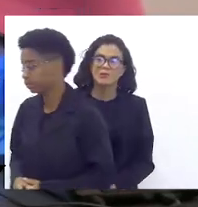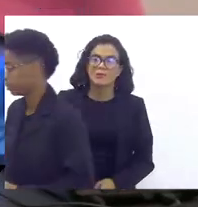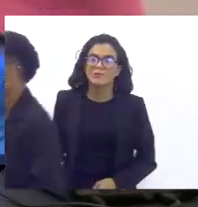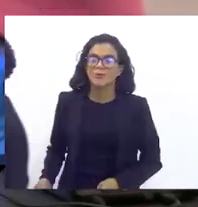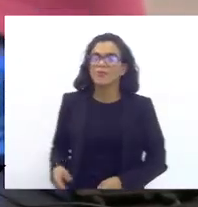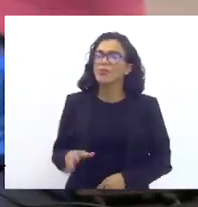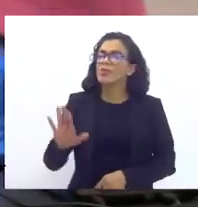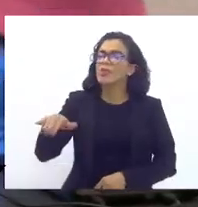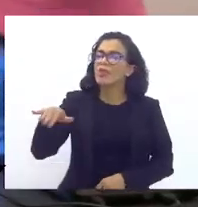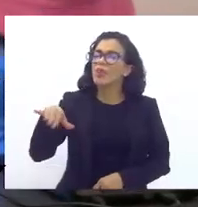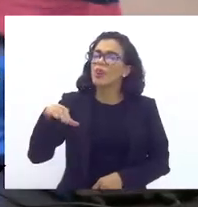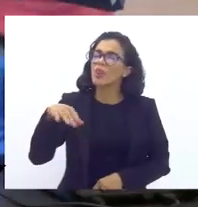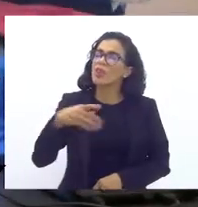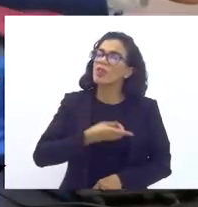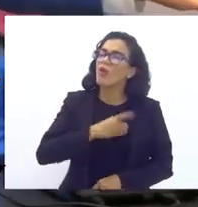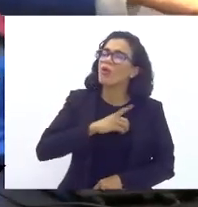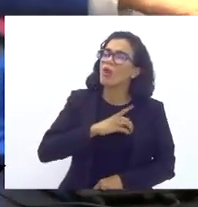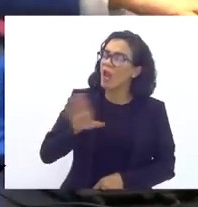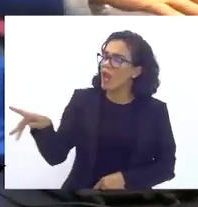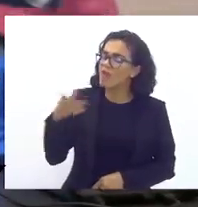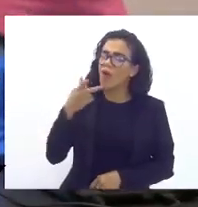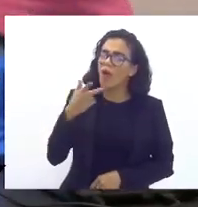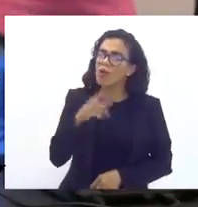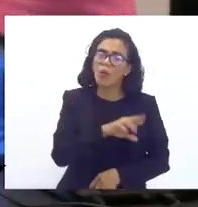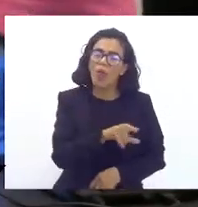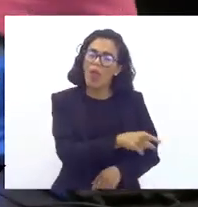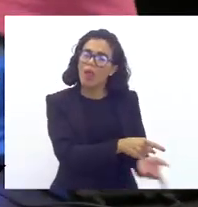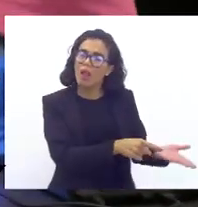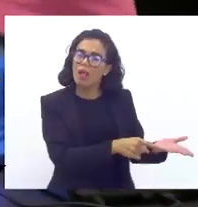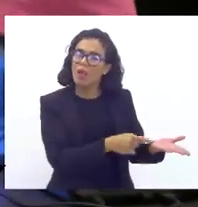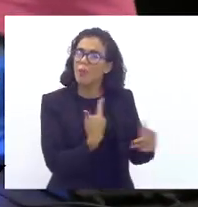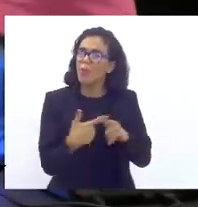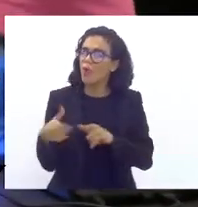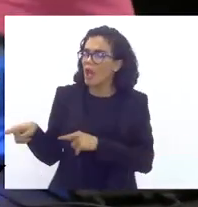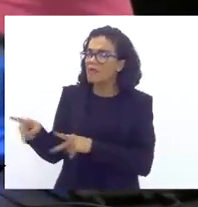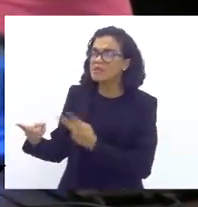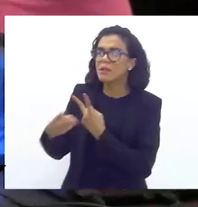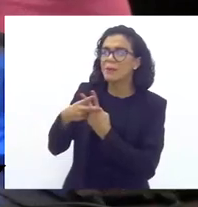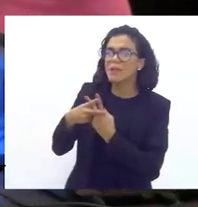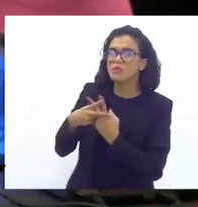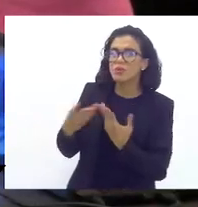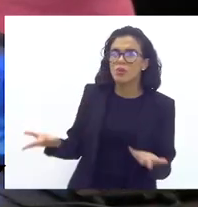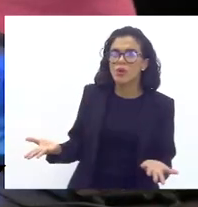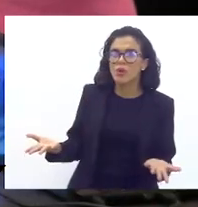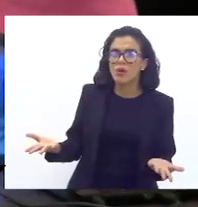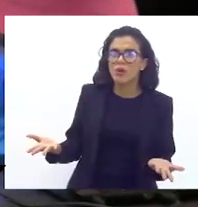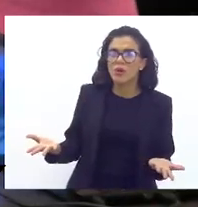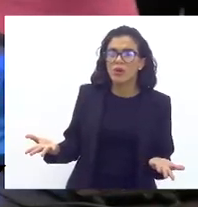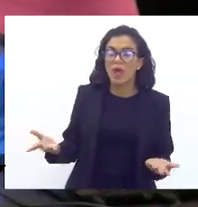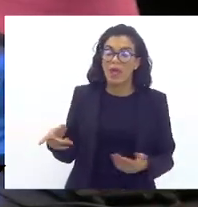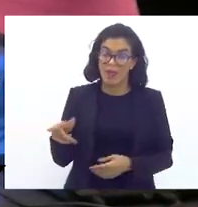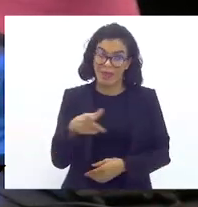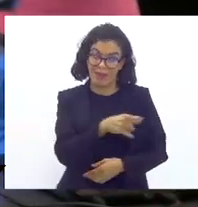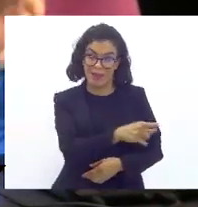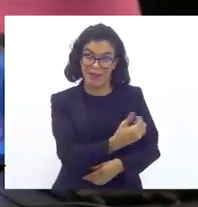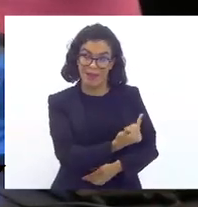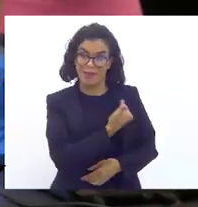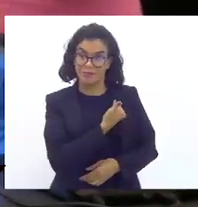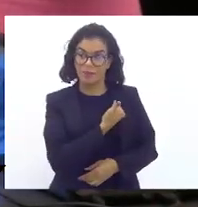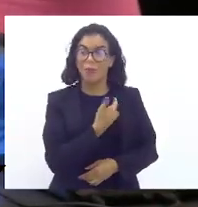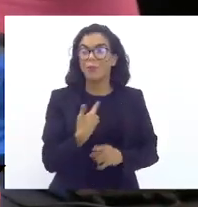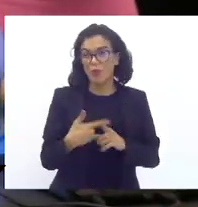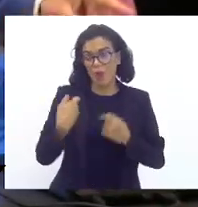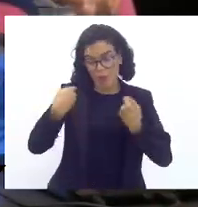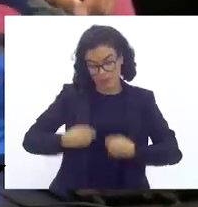juíza Doutora a vítima já disse que não é ele para que que ele vai ser levado a sala de reconhecimento e ela falou eu tenho